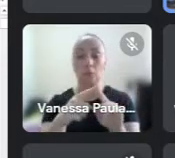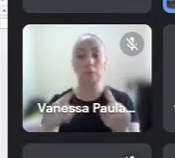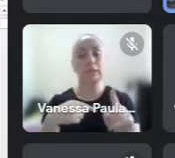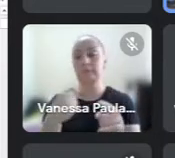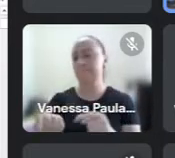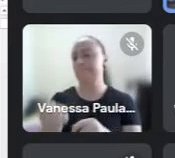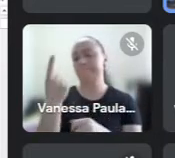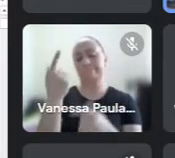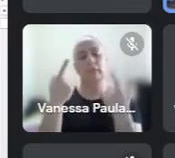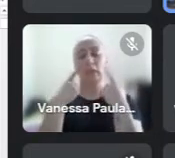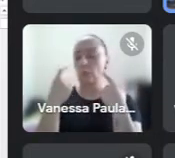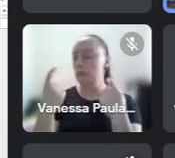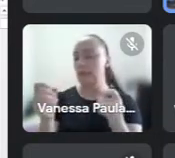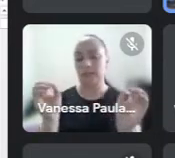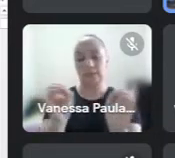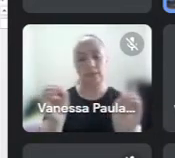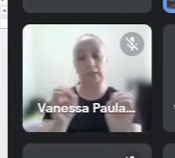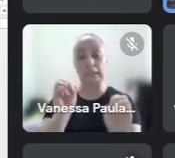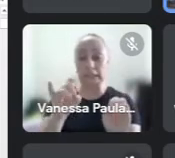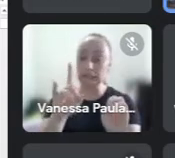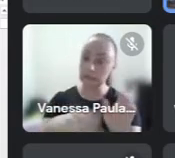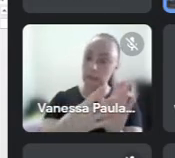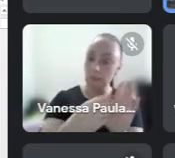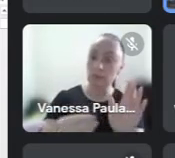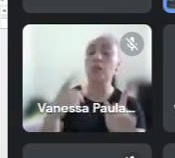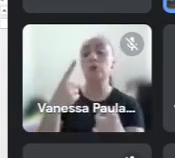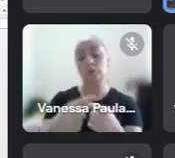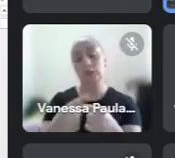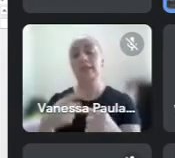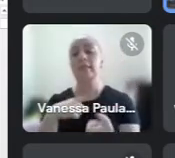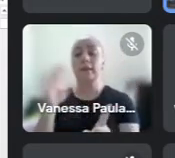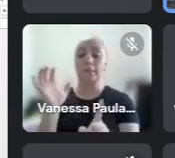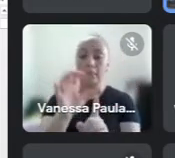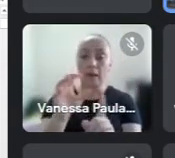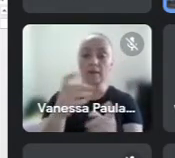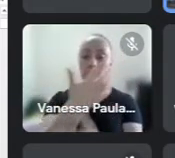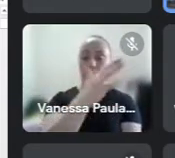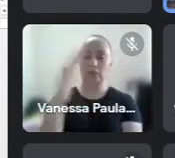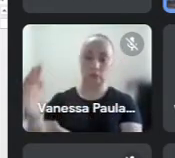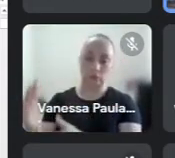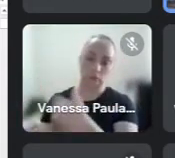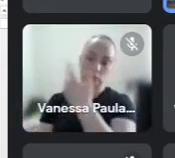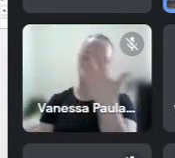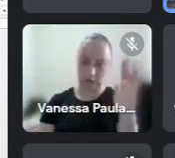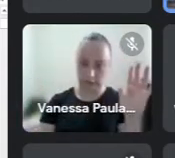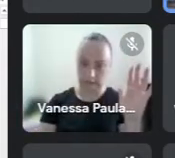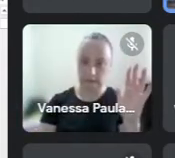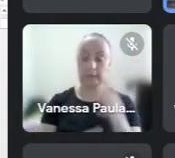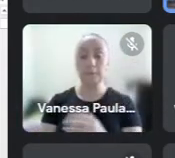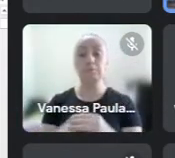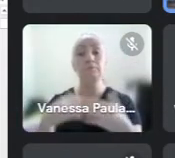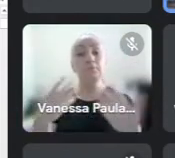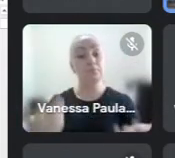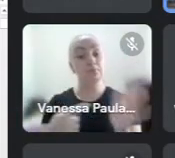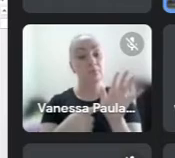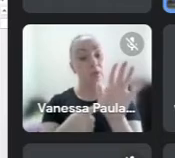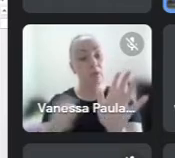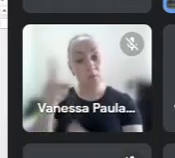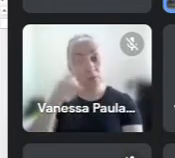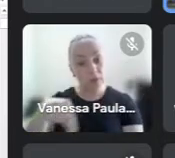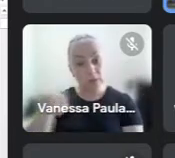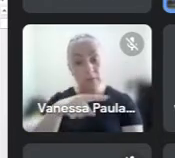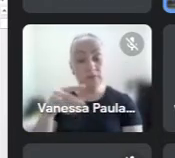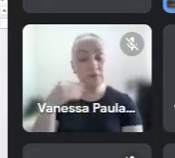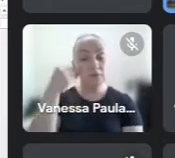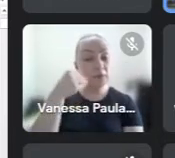modelo, né? O que importa é que existe um impacto grande na natureza. Então, a gente vai mostrar aqui para vocês essa experimentação,